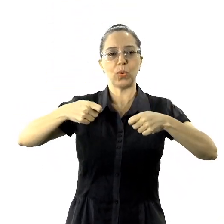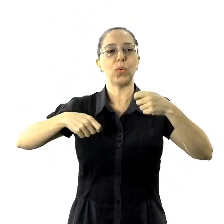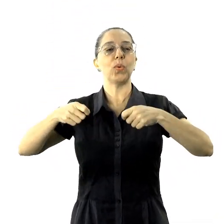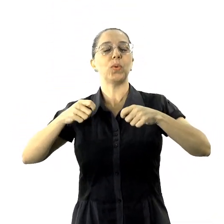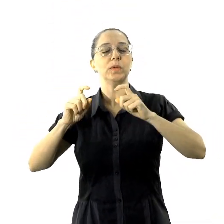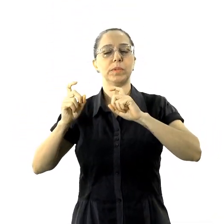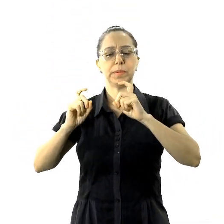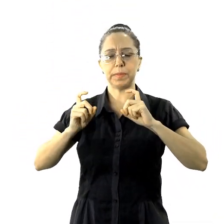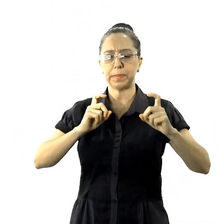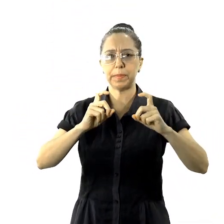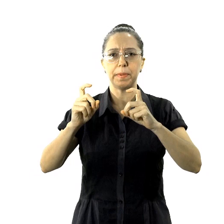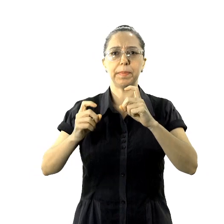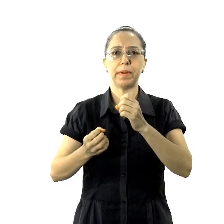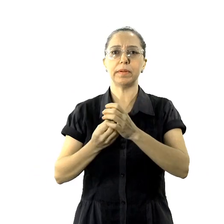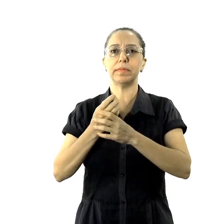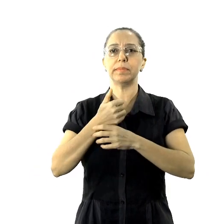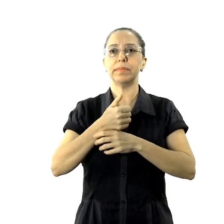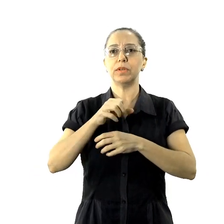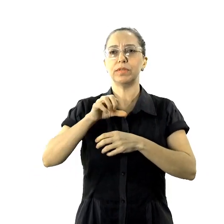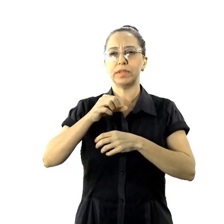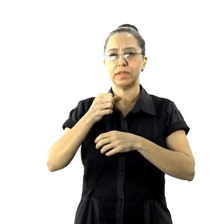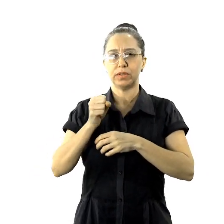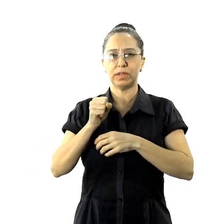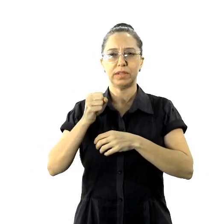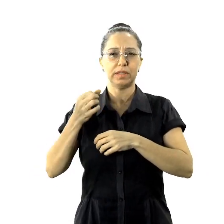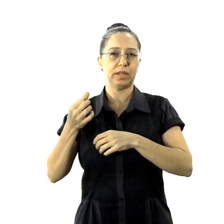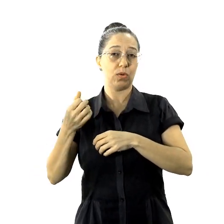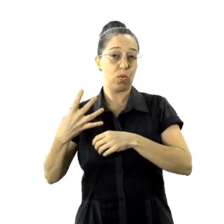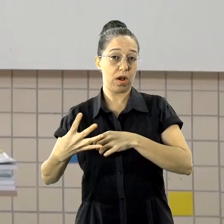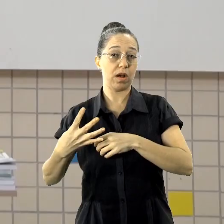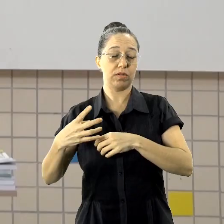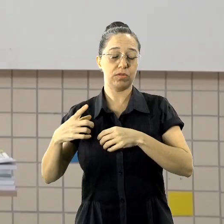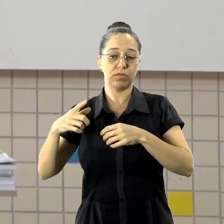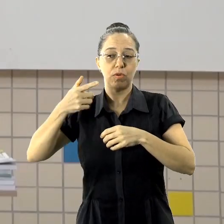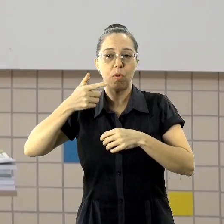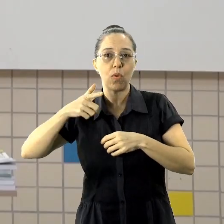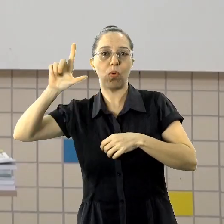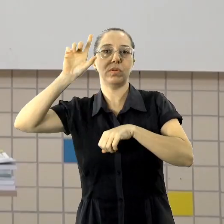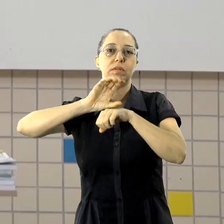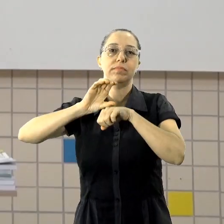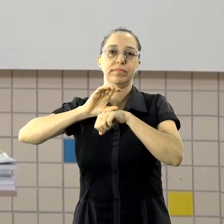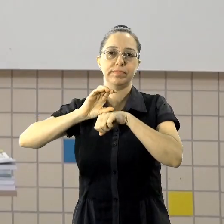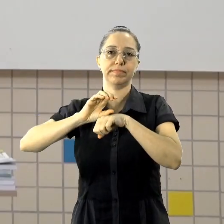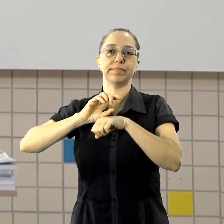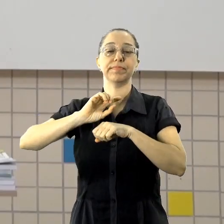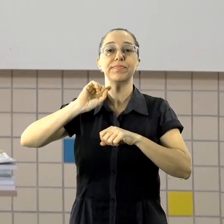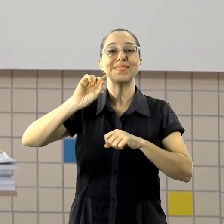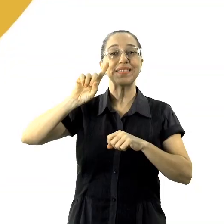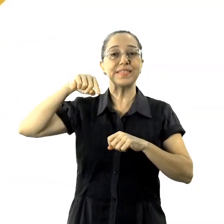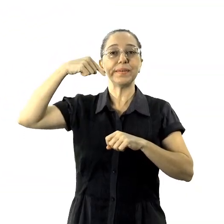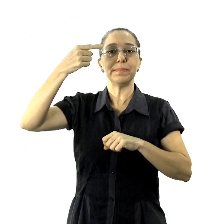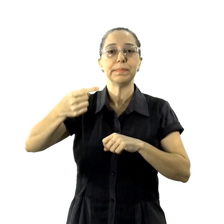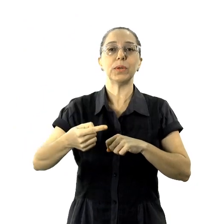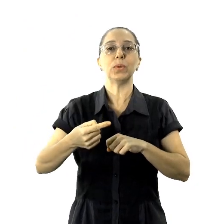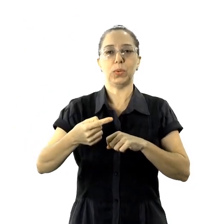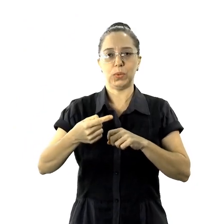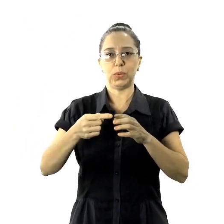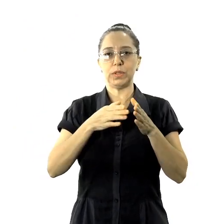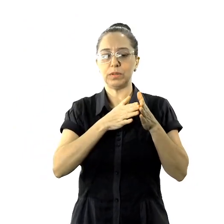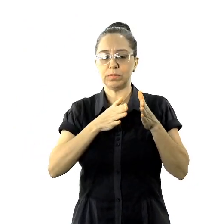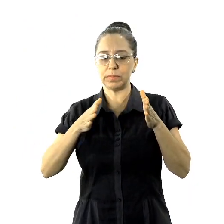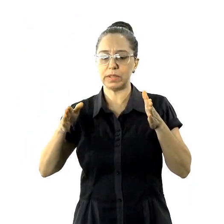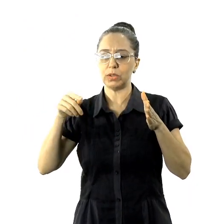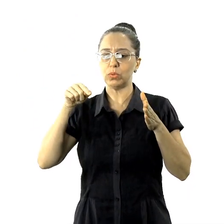em 1934 mais uma Constituição no Brasil. Depois, em 1937, surge um